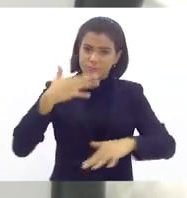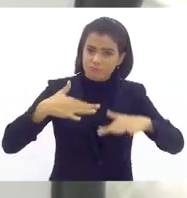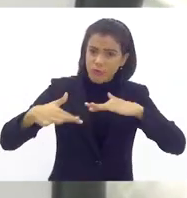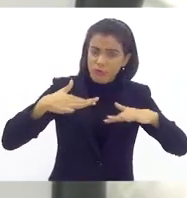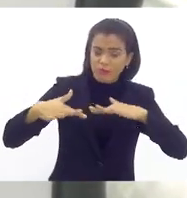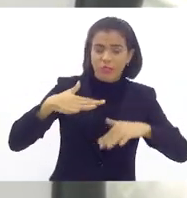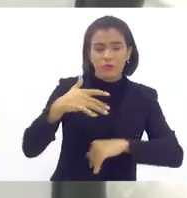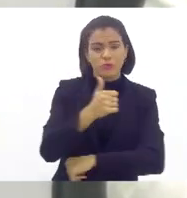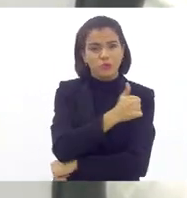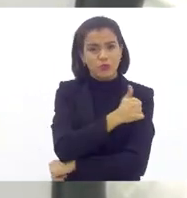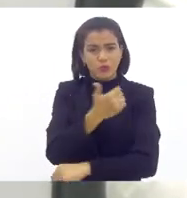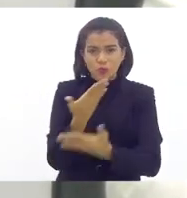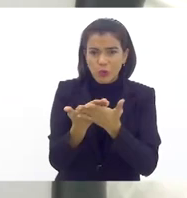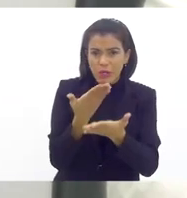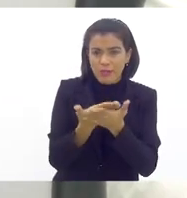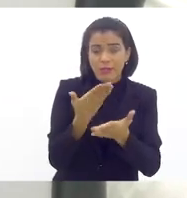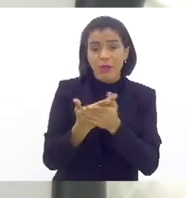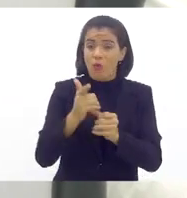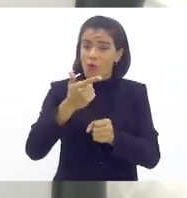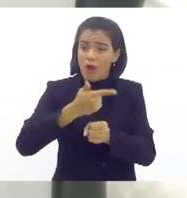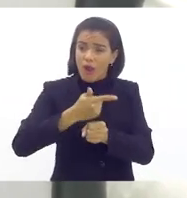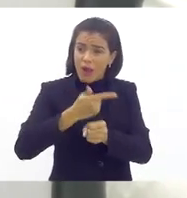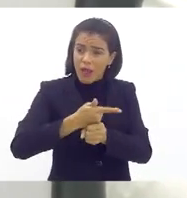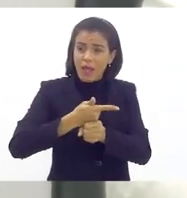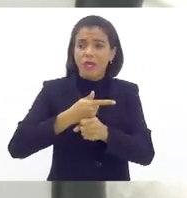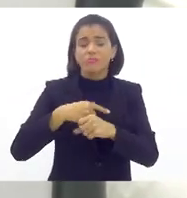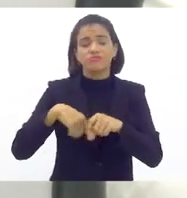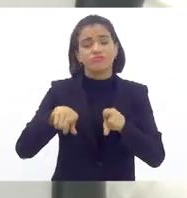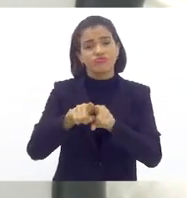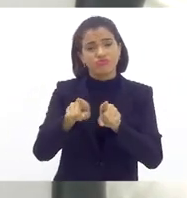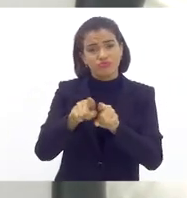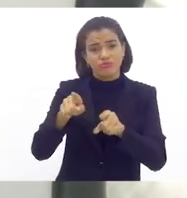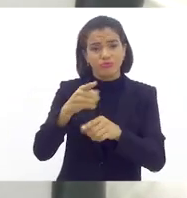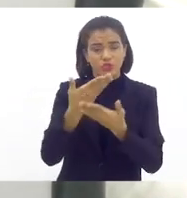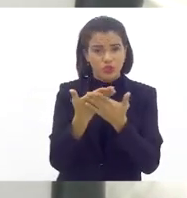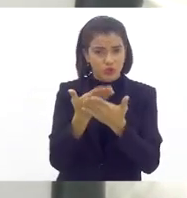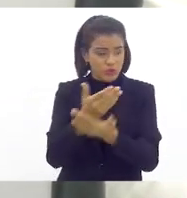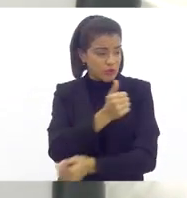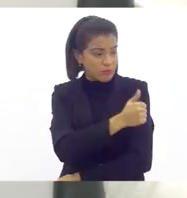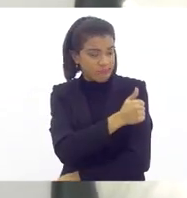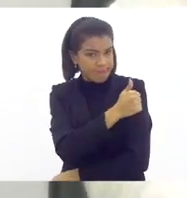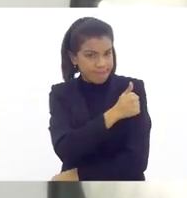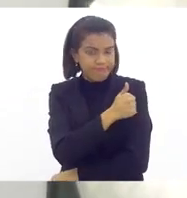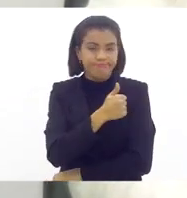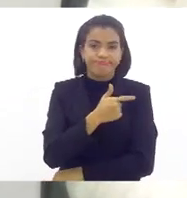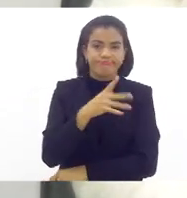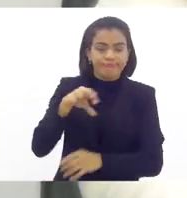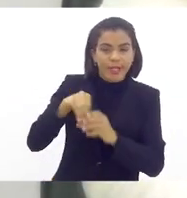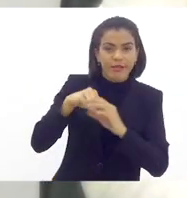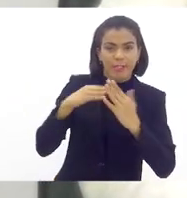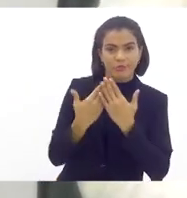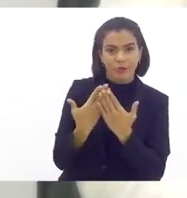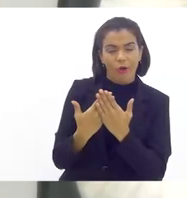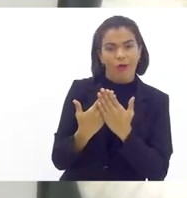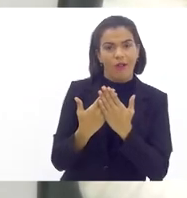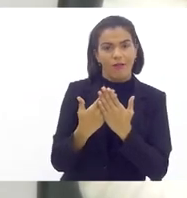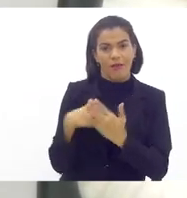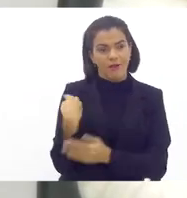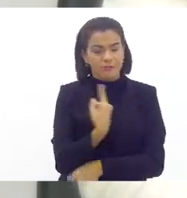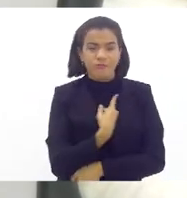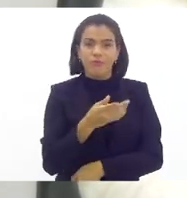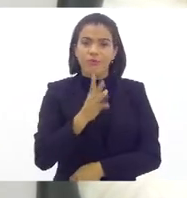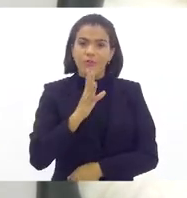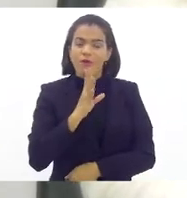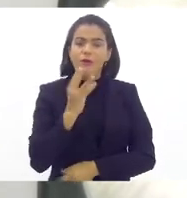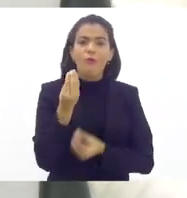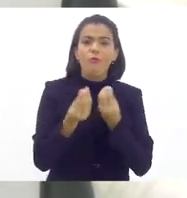estudantil e os próprios grêmios estudantis têm no dia a dia das escolas. Afinal, gente vive o dia a dia das escolas e a gente fomenta